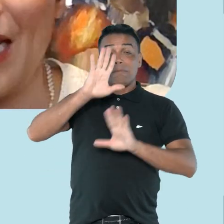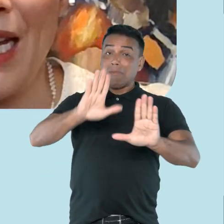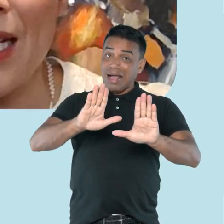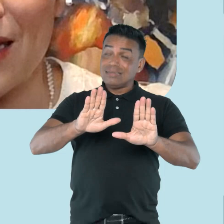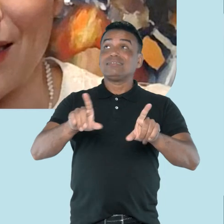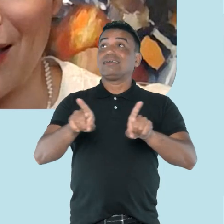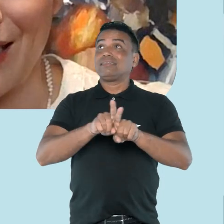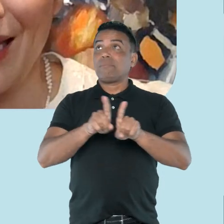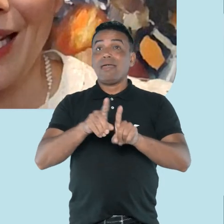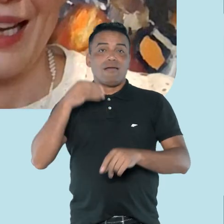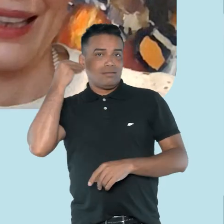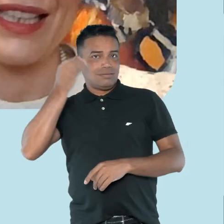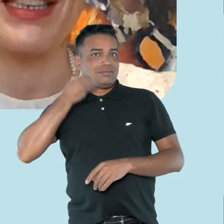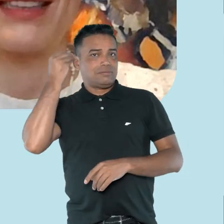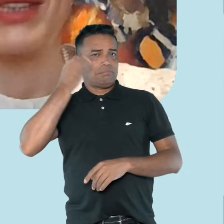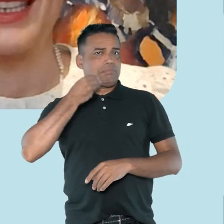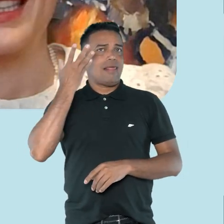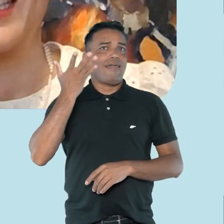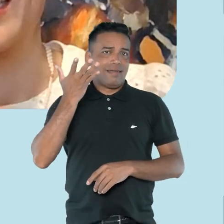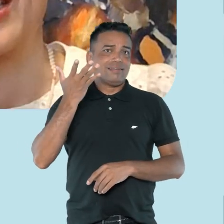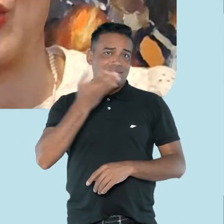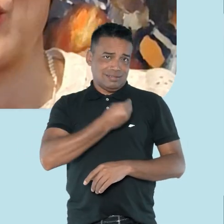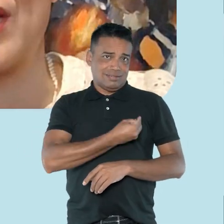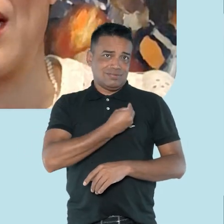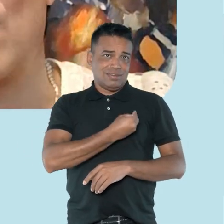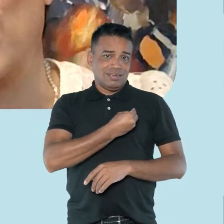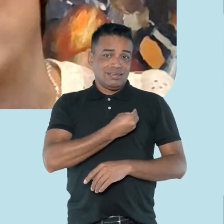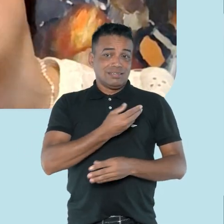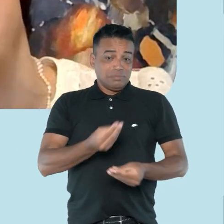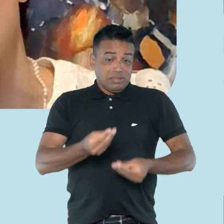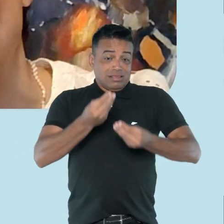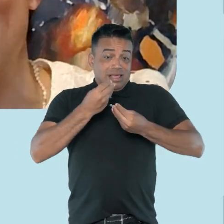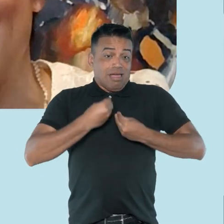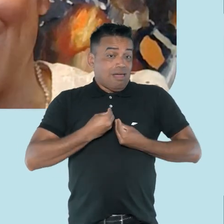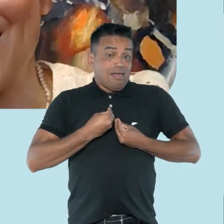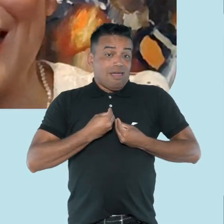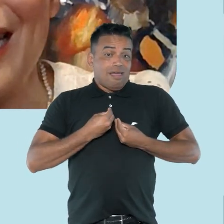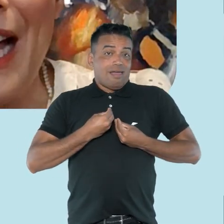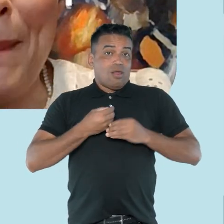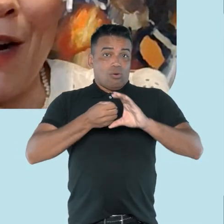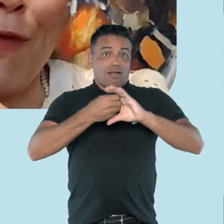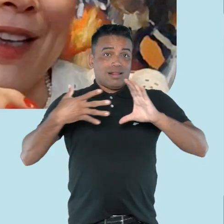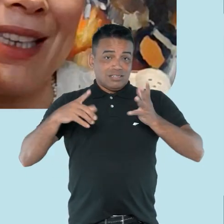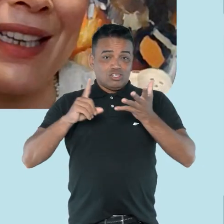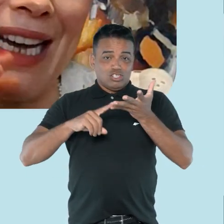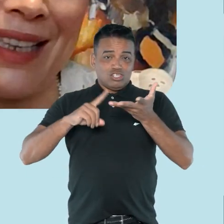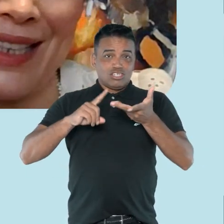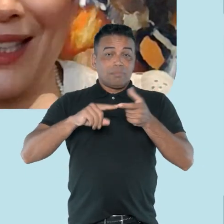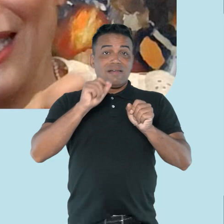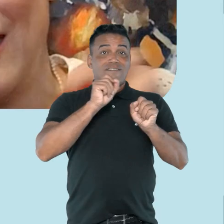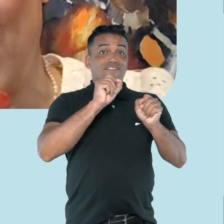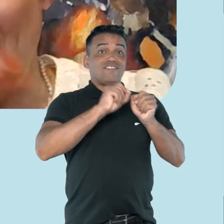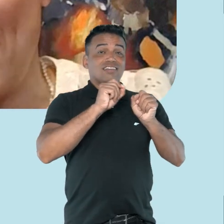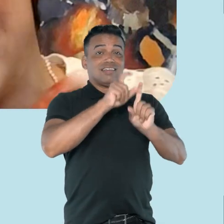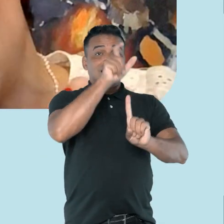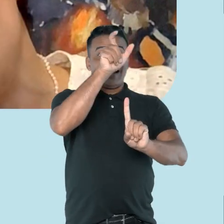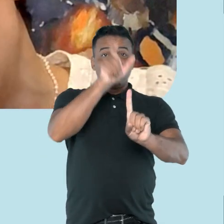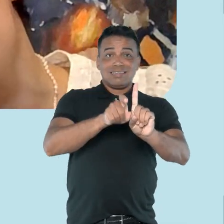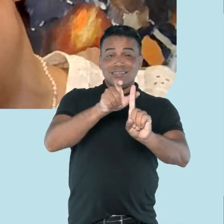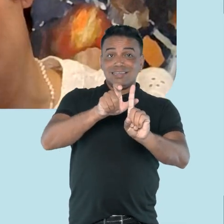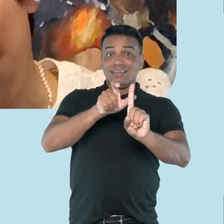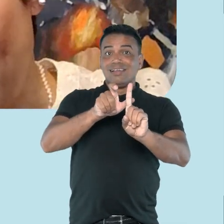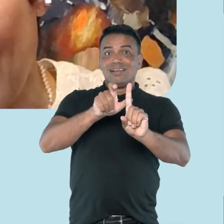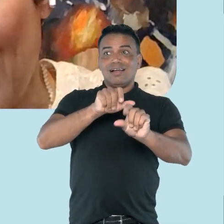as experiências elas me trouxeram ferramentas assim para fazer a Cecília ficar